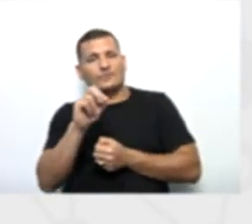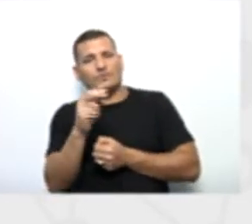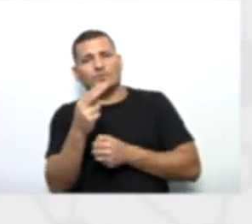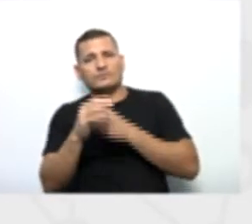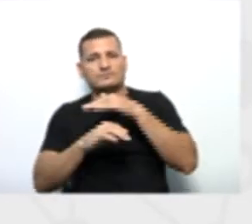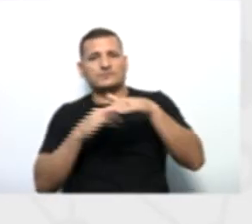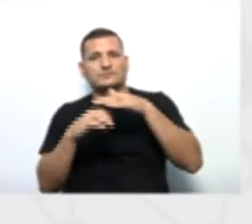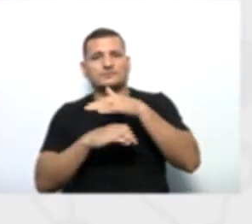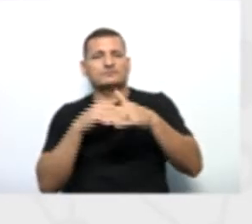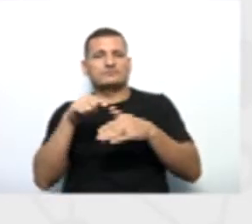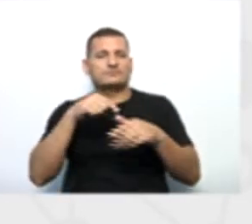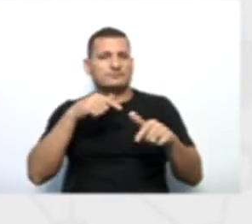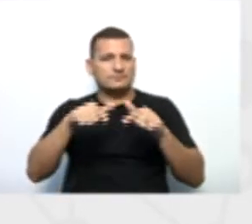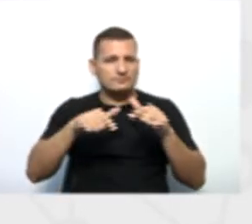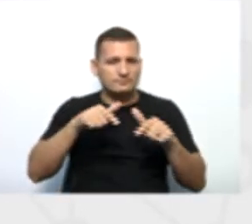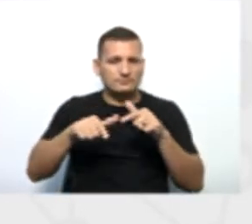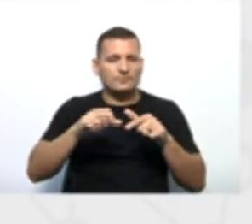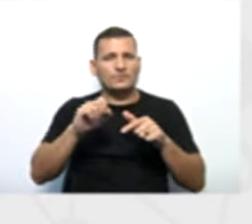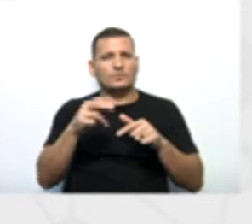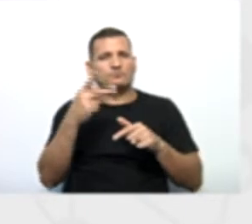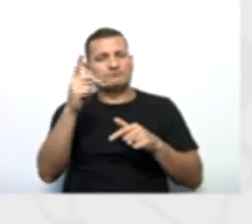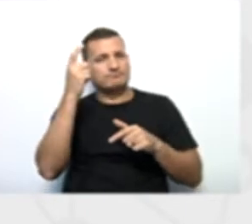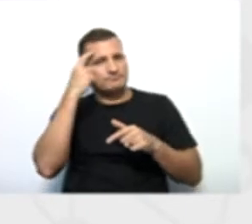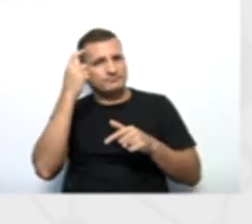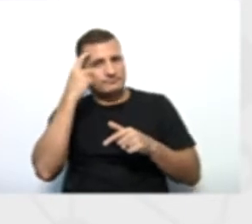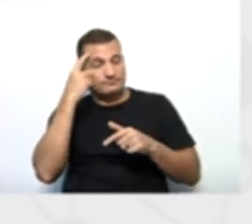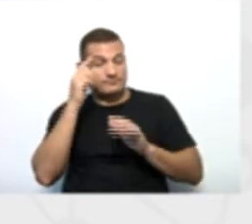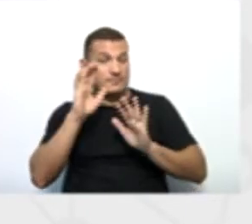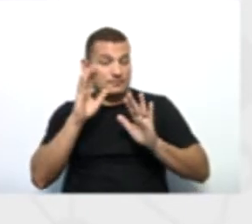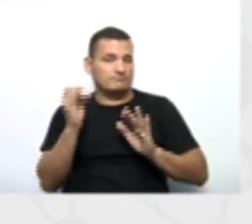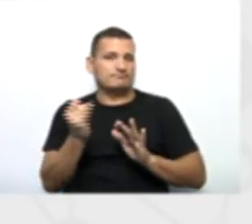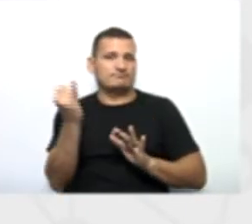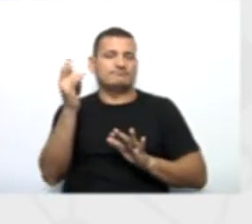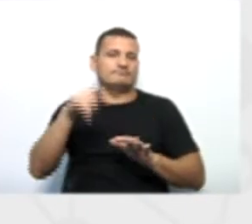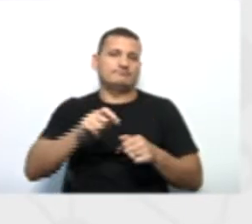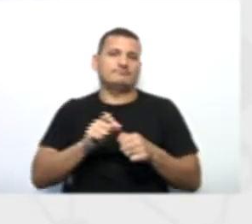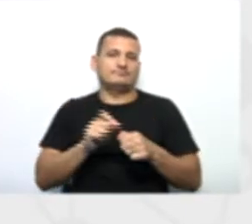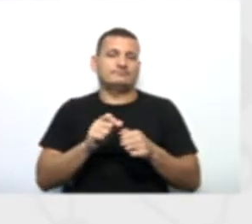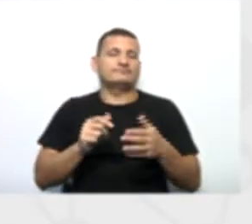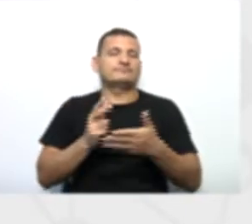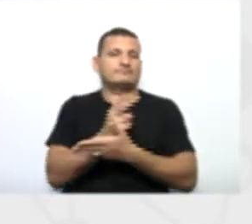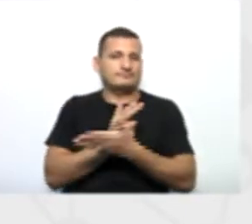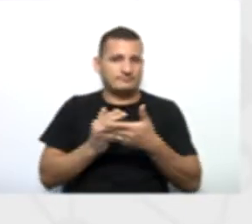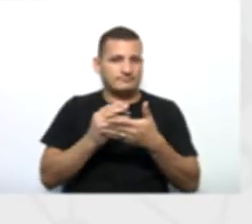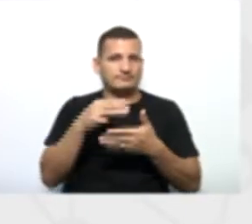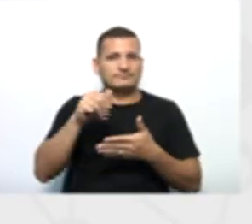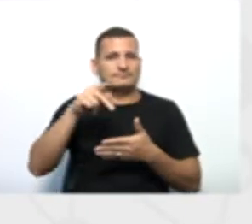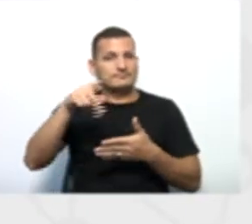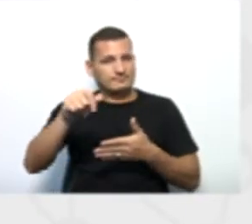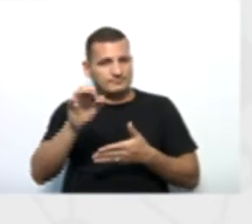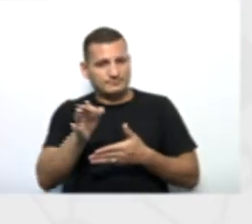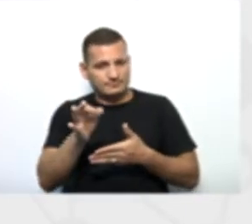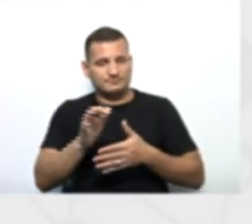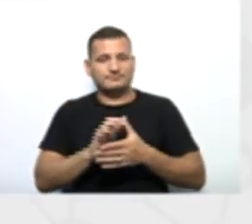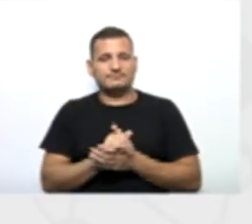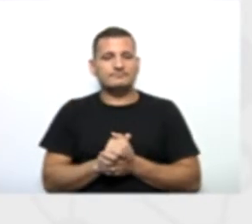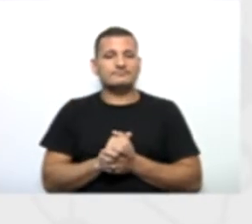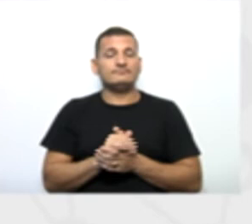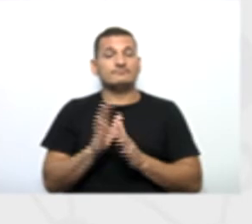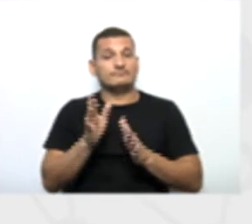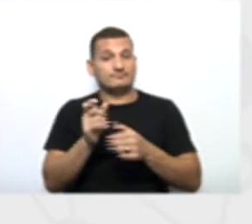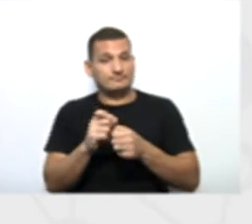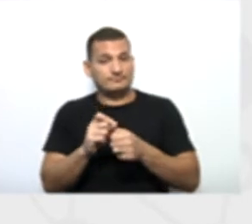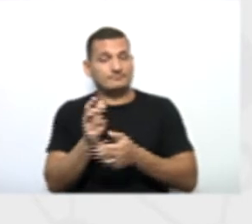você trabalha, ou da sua cabeça mesmo. O importante é fazer esse mapinha aqui. Feito esse mapa, nós